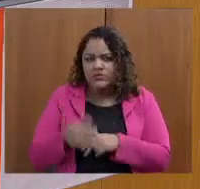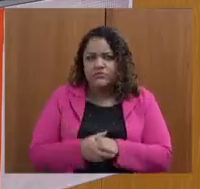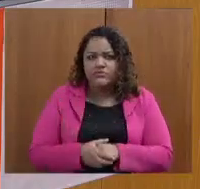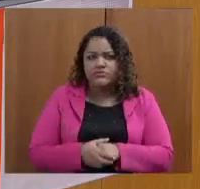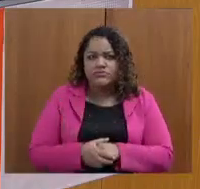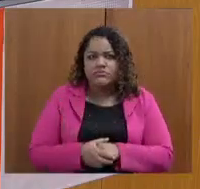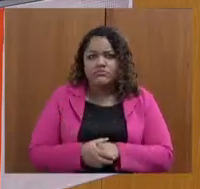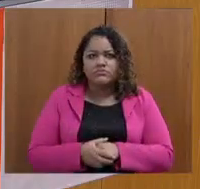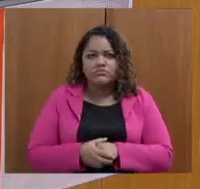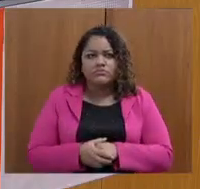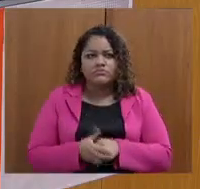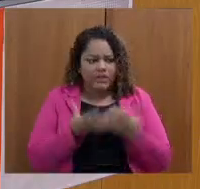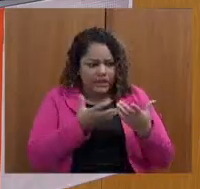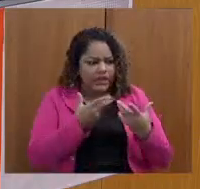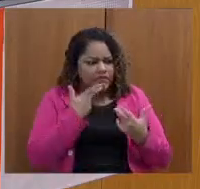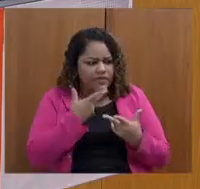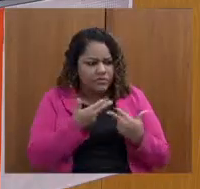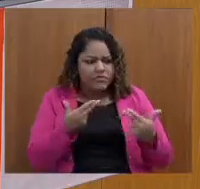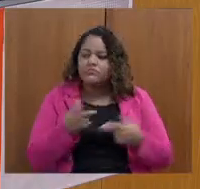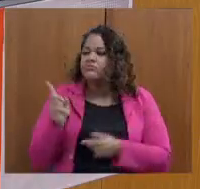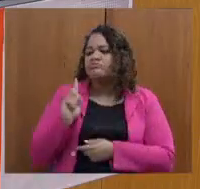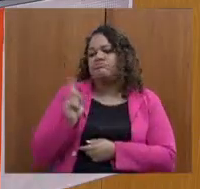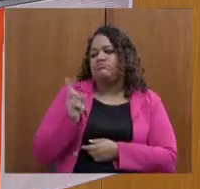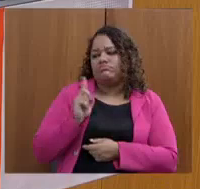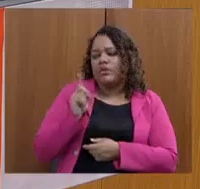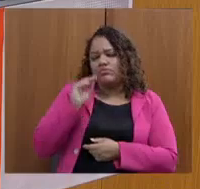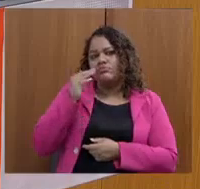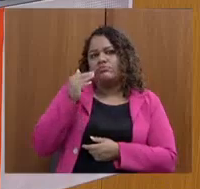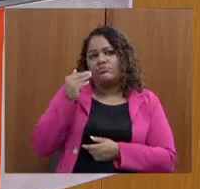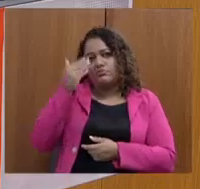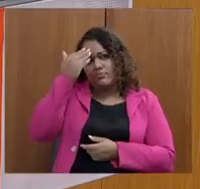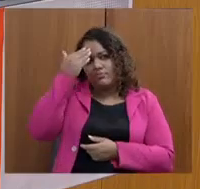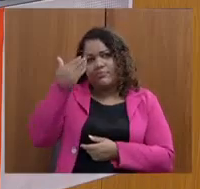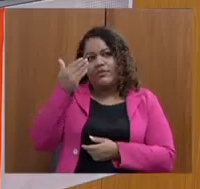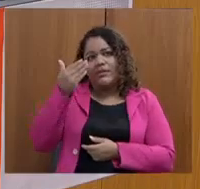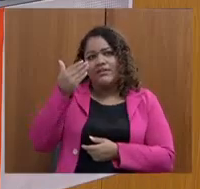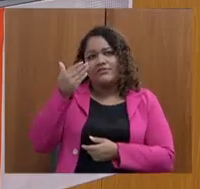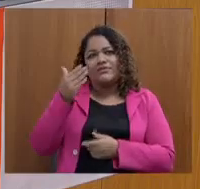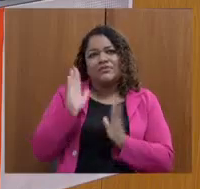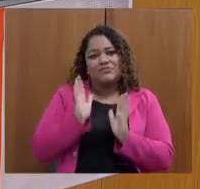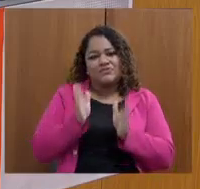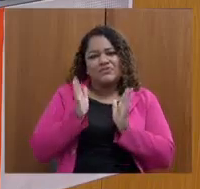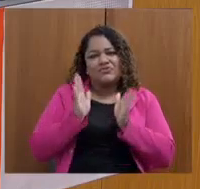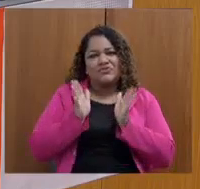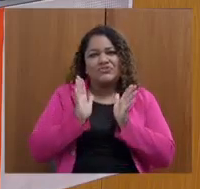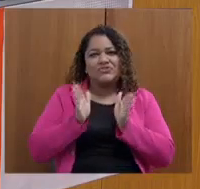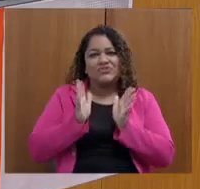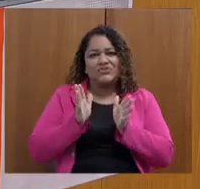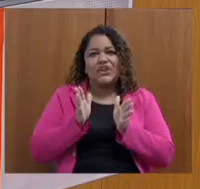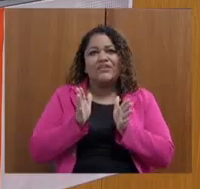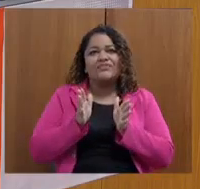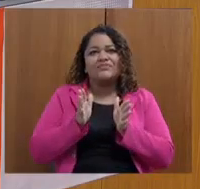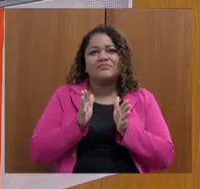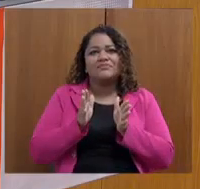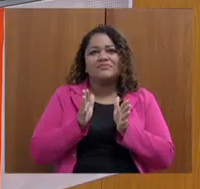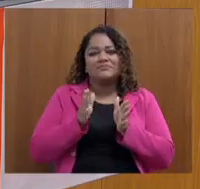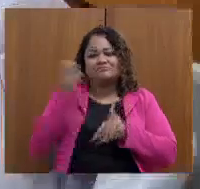mais alguma não Prefiro prefiro acho que aqui já foram bem